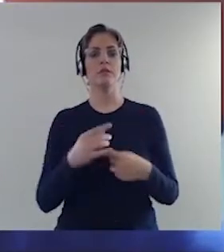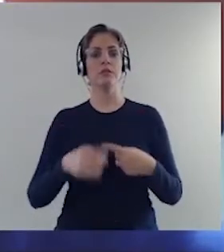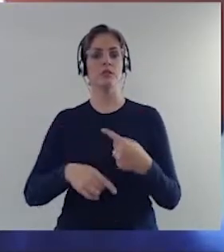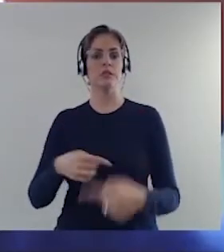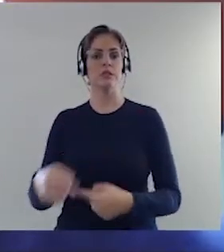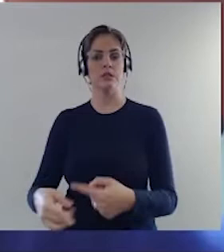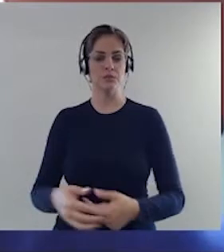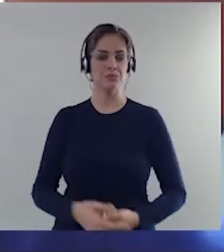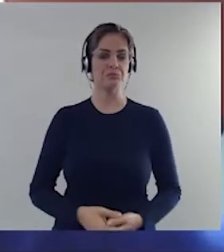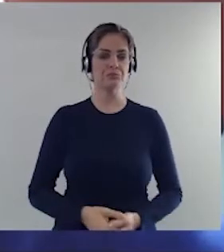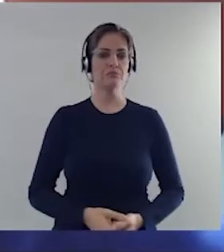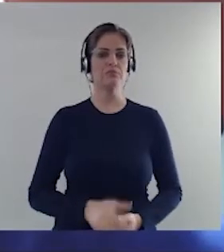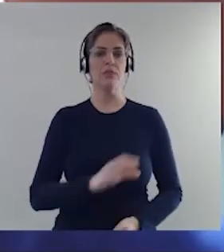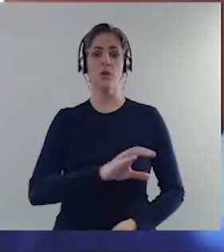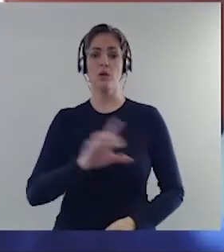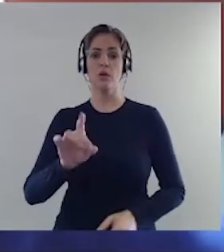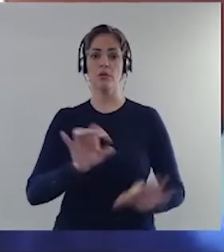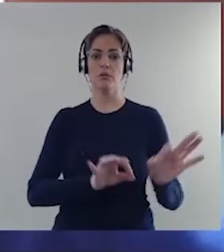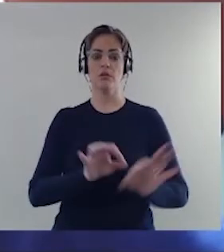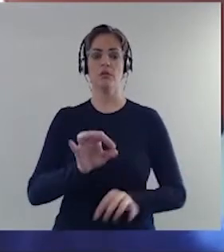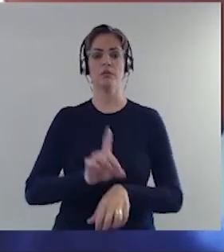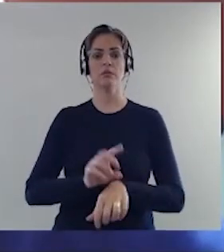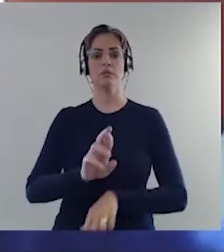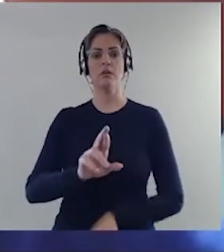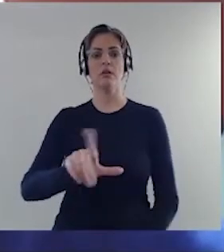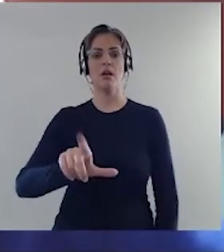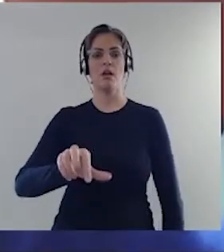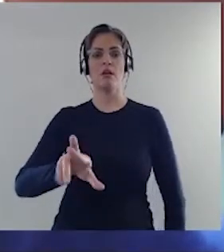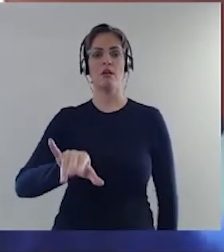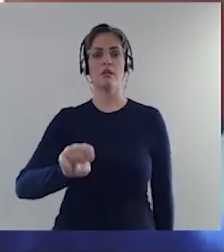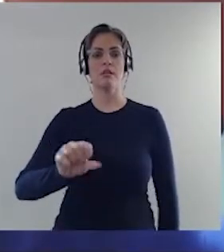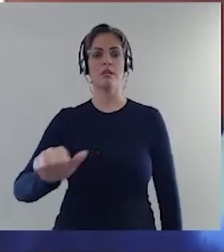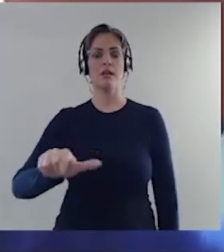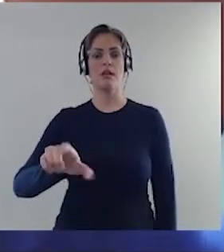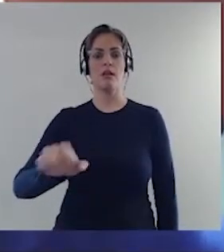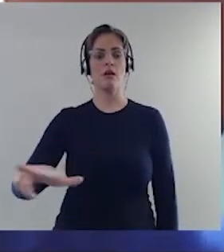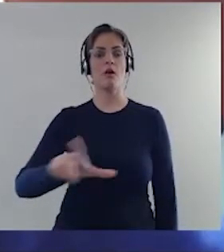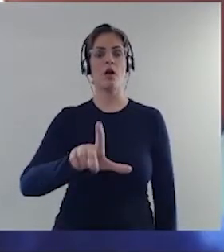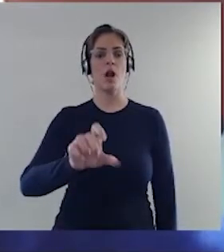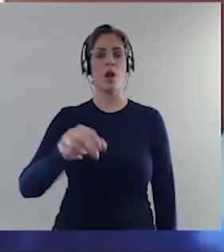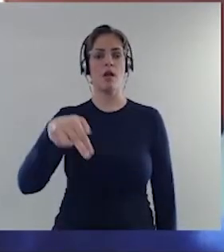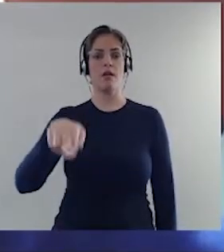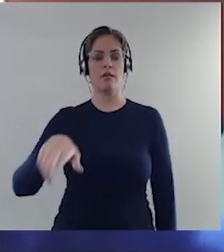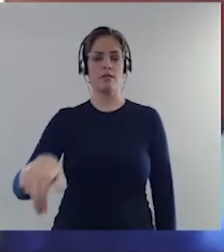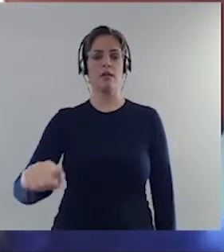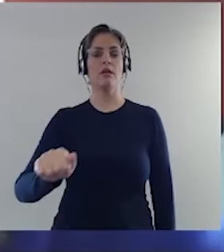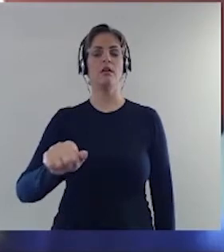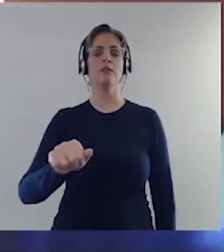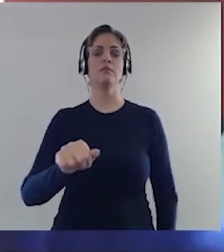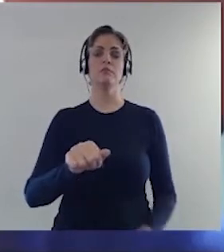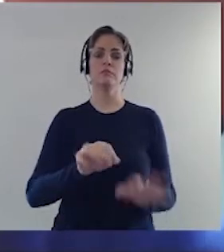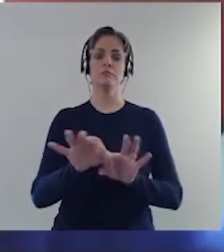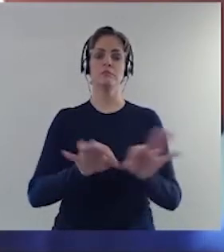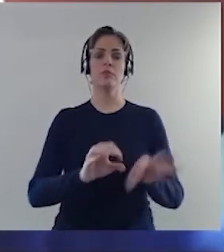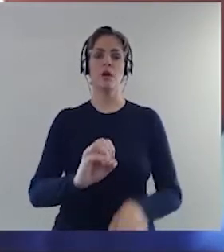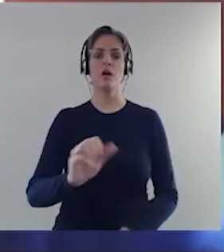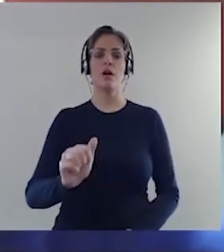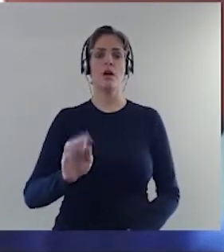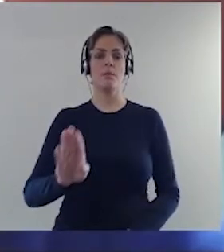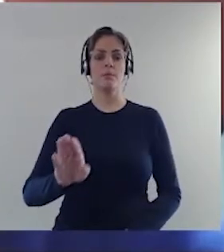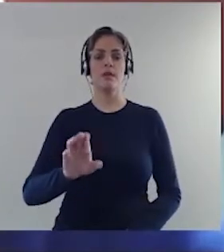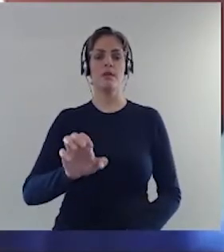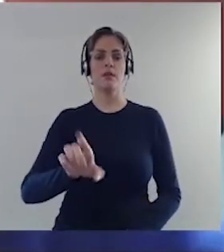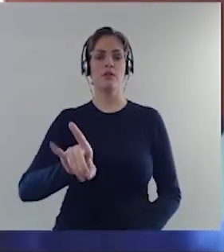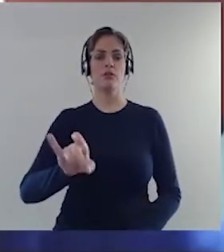Sucessões, coordenado pelas doutoras Larissa Leal, Lorena Guedes Duarte e editado pela OAB